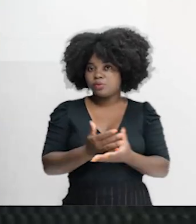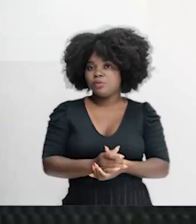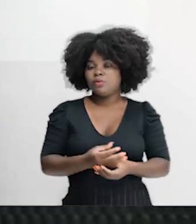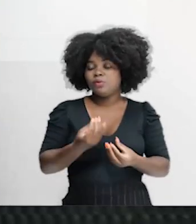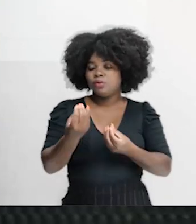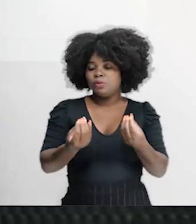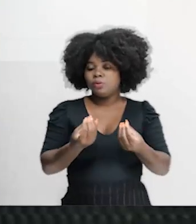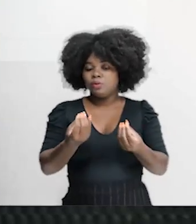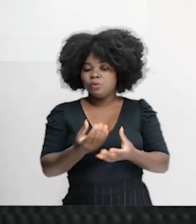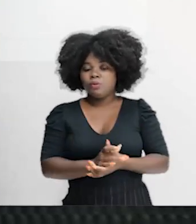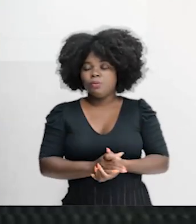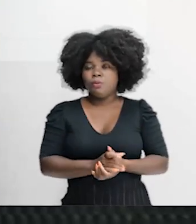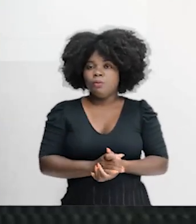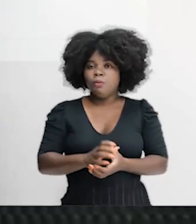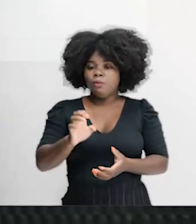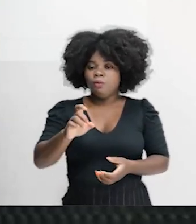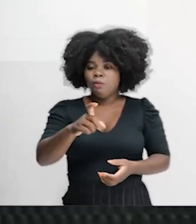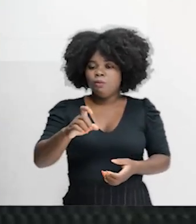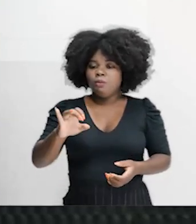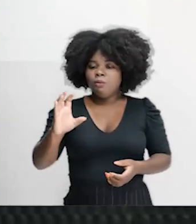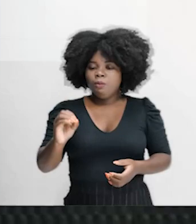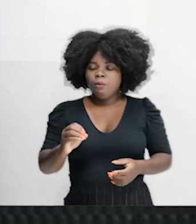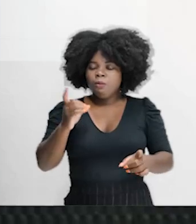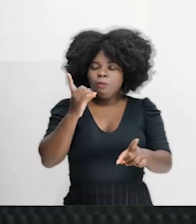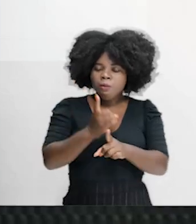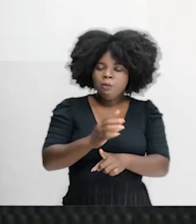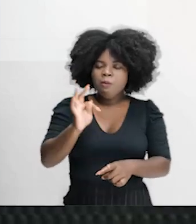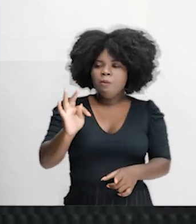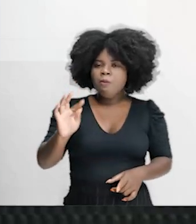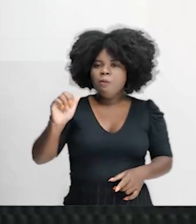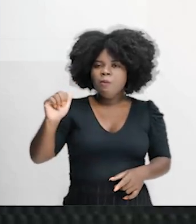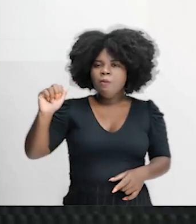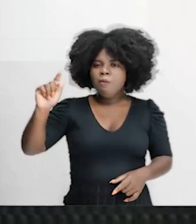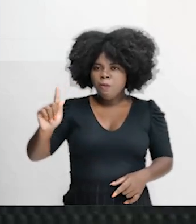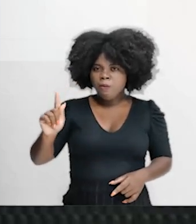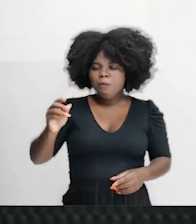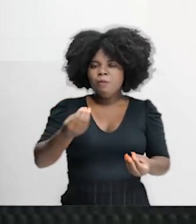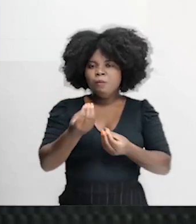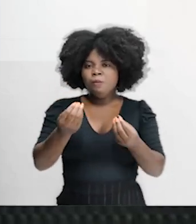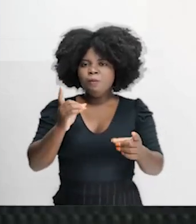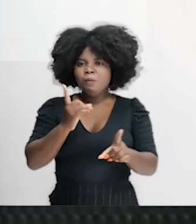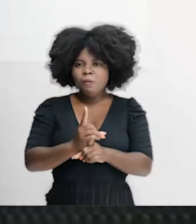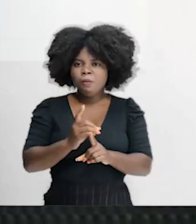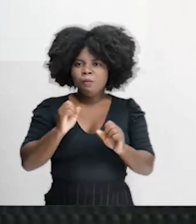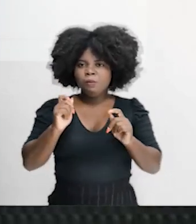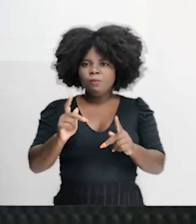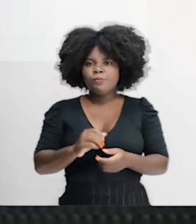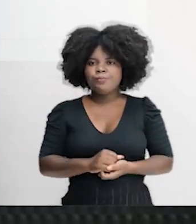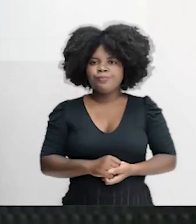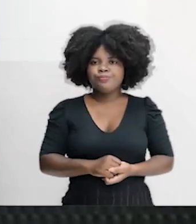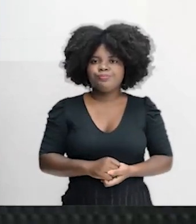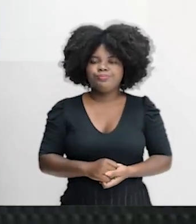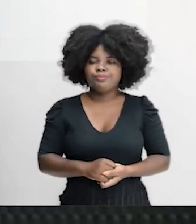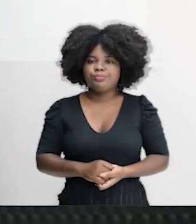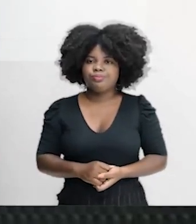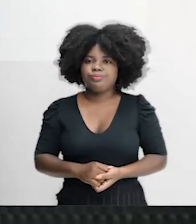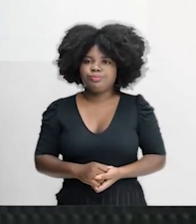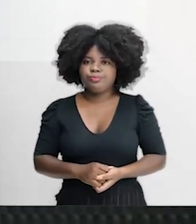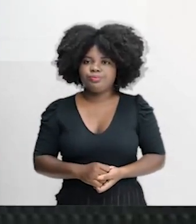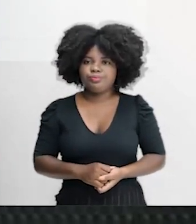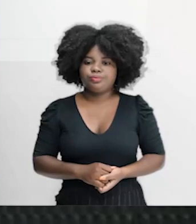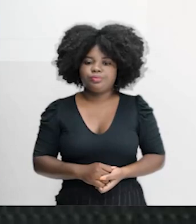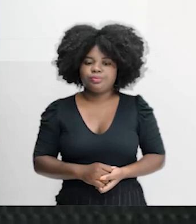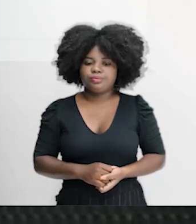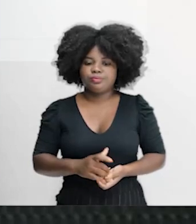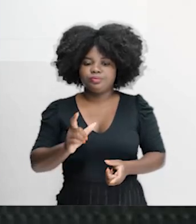onde está o eixo que nós encontramos as tangentes, como é que a gente faz para encontrar essa tangente, certo? Beleza. Então,